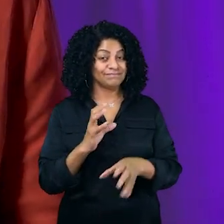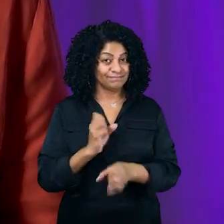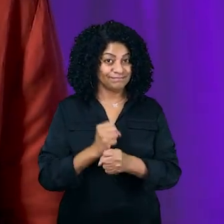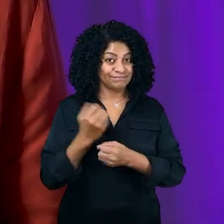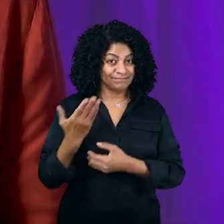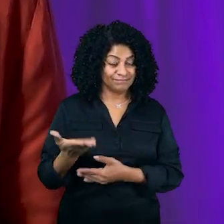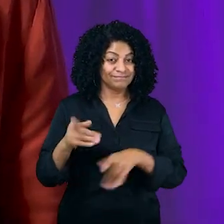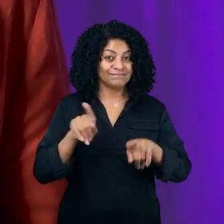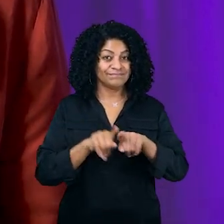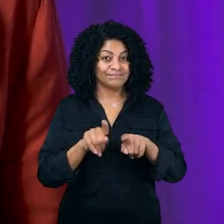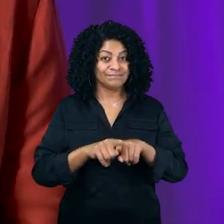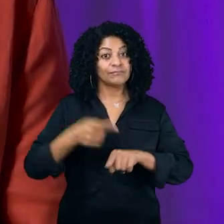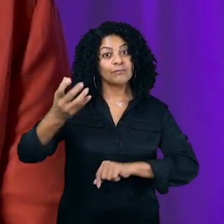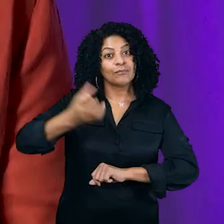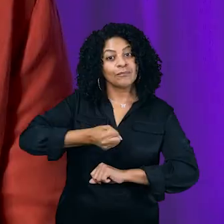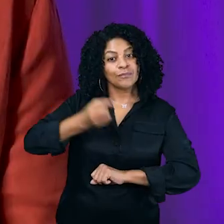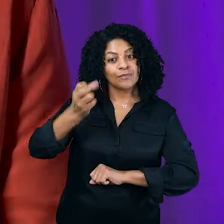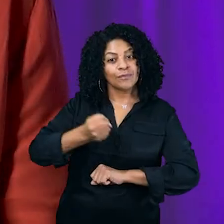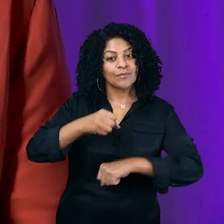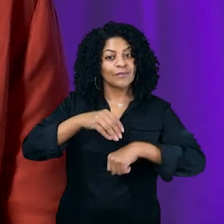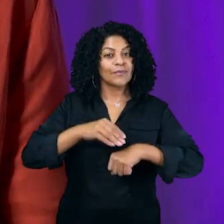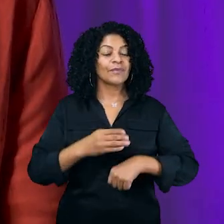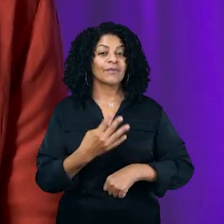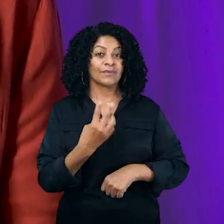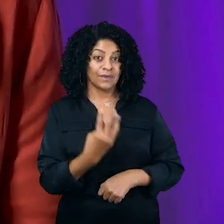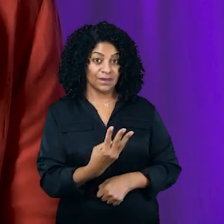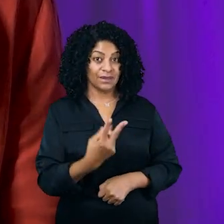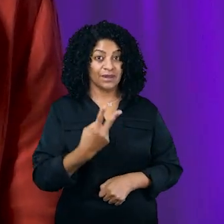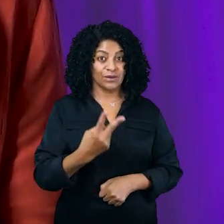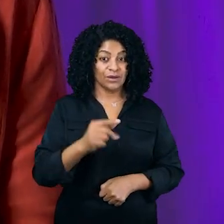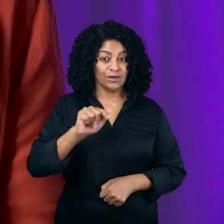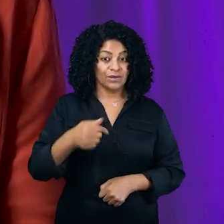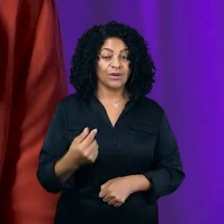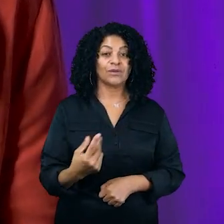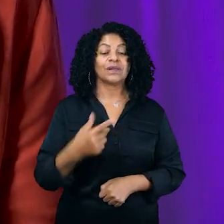43,3% do total, enquanto as brancas correspondem a